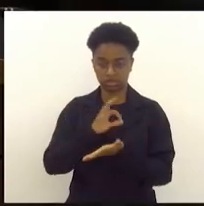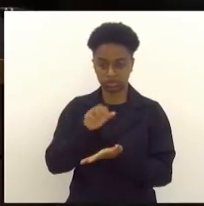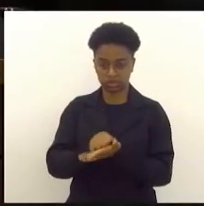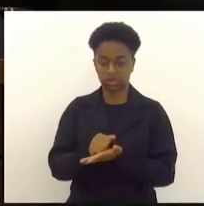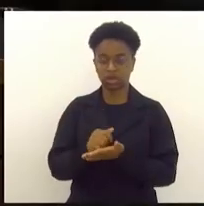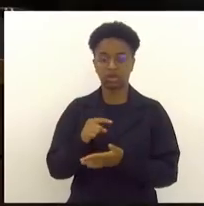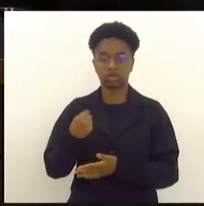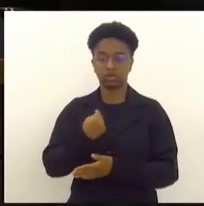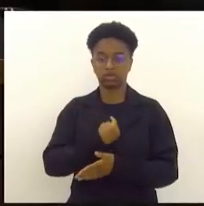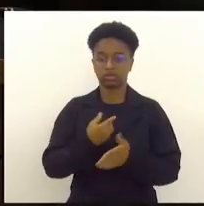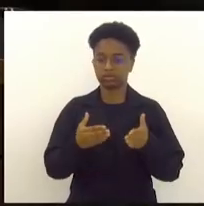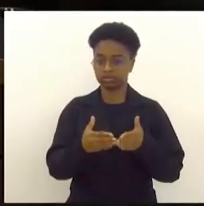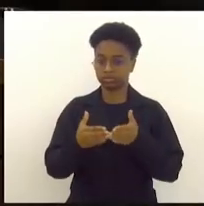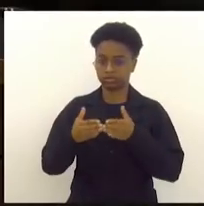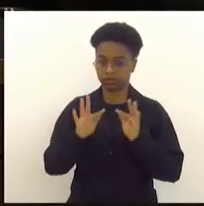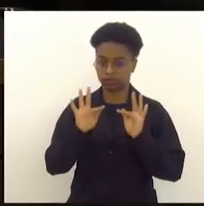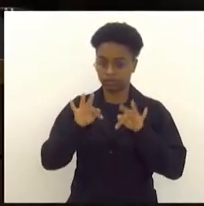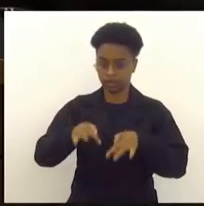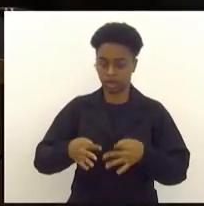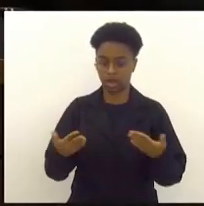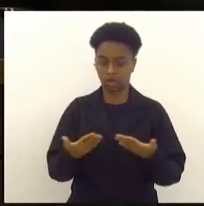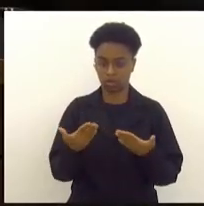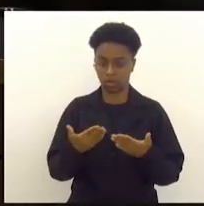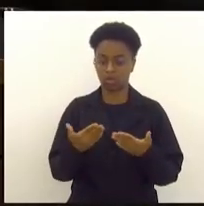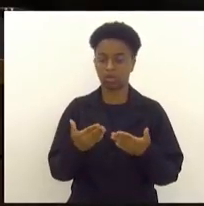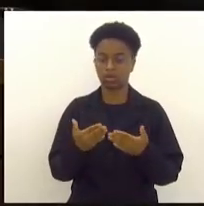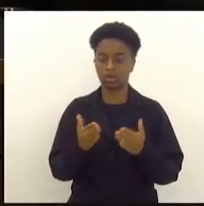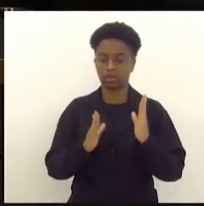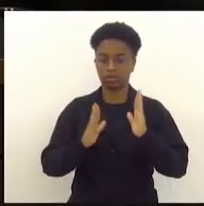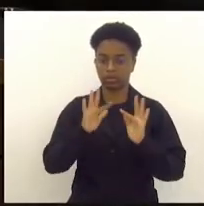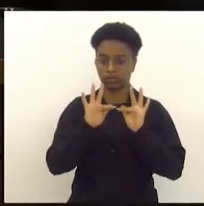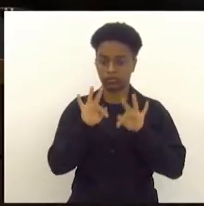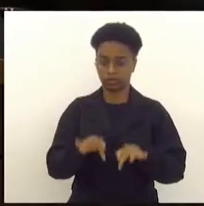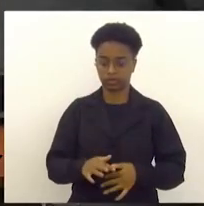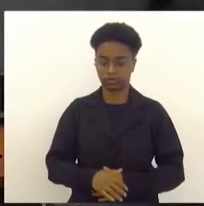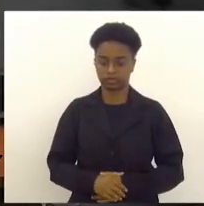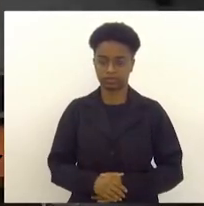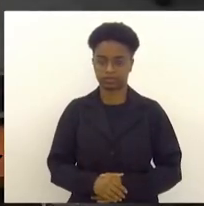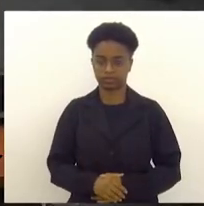a presidência encerra o expediente final o melhor